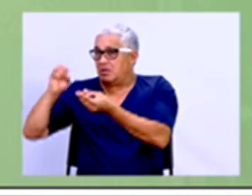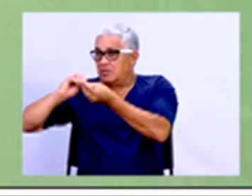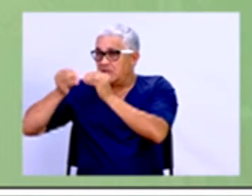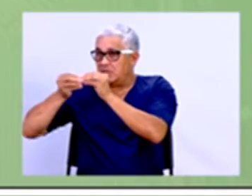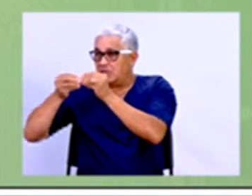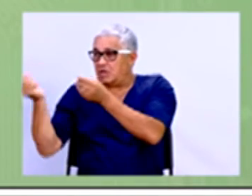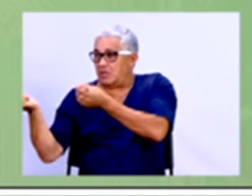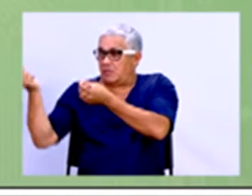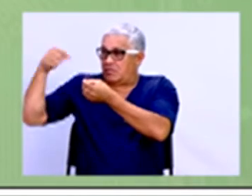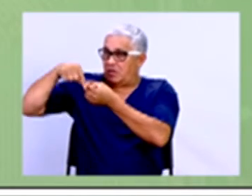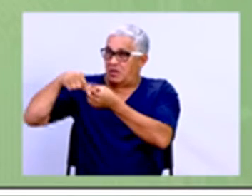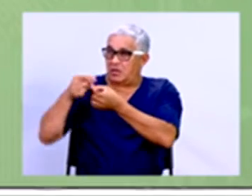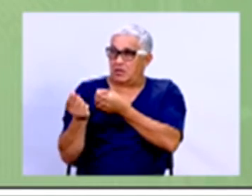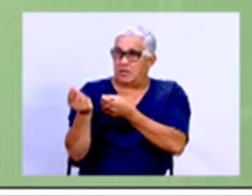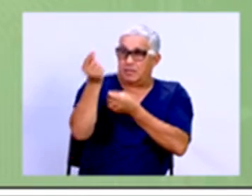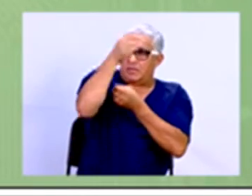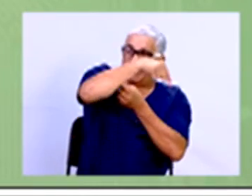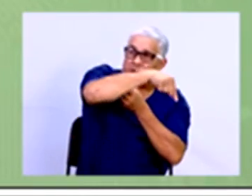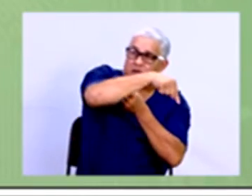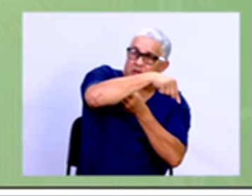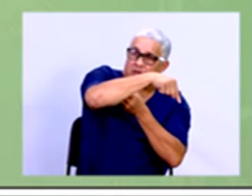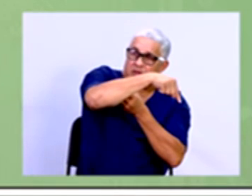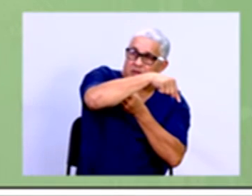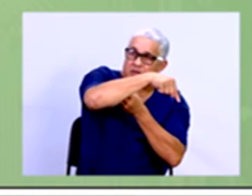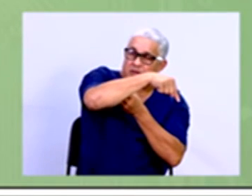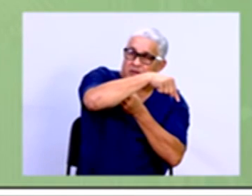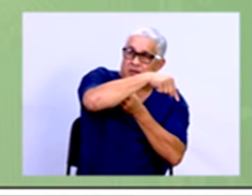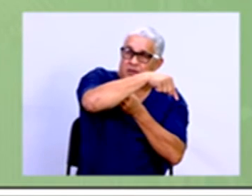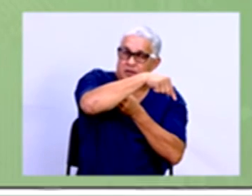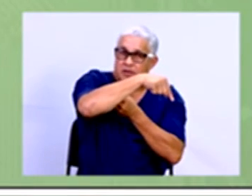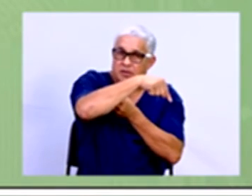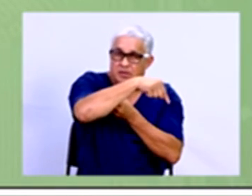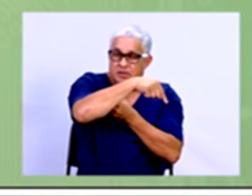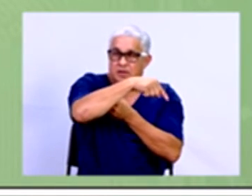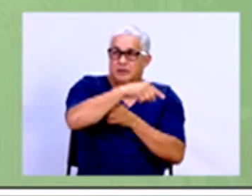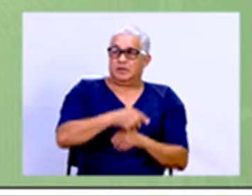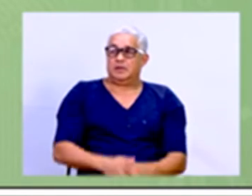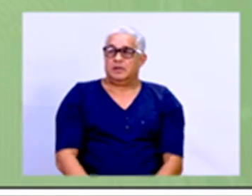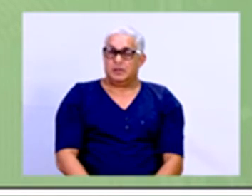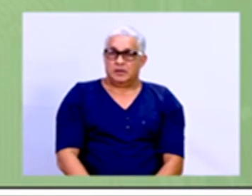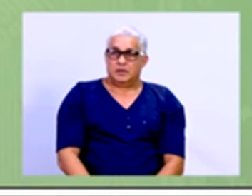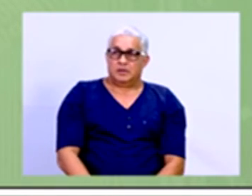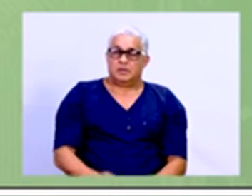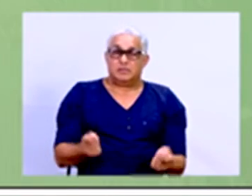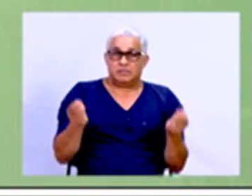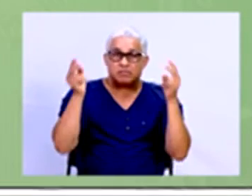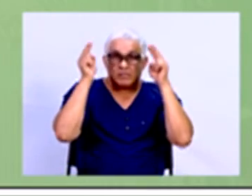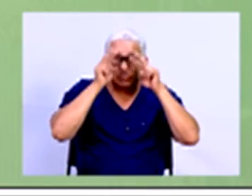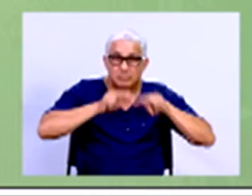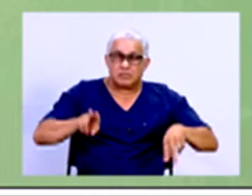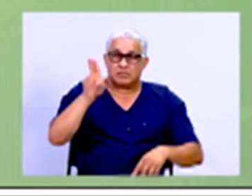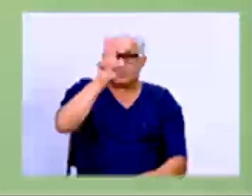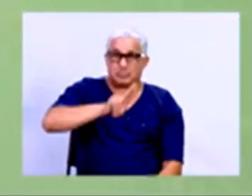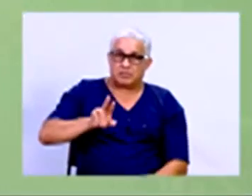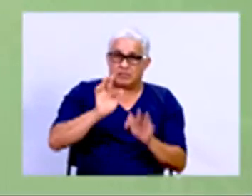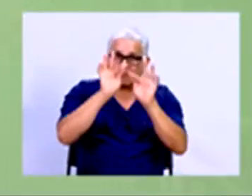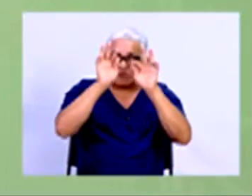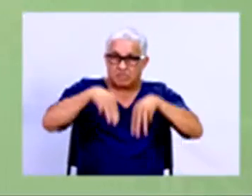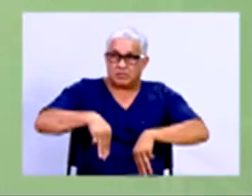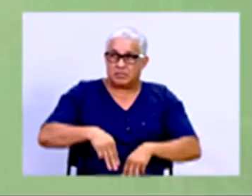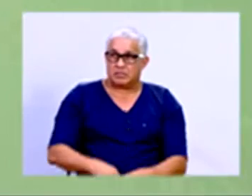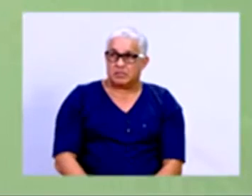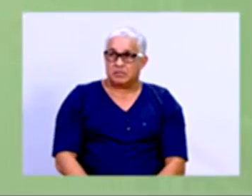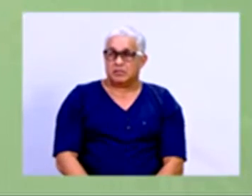para o controlador, que vai controlar as informações e passa para o navegador para dar a visão do nosso usuário final aí.